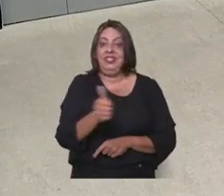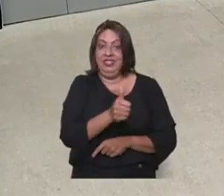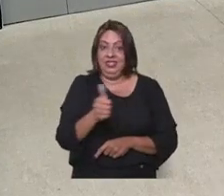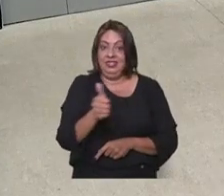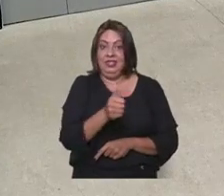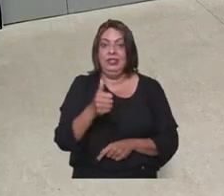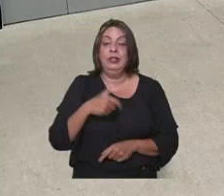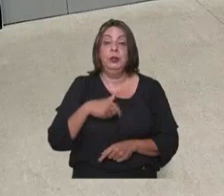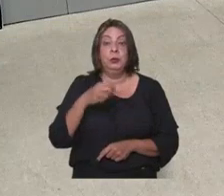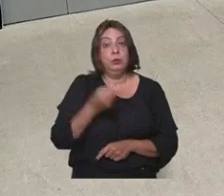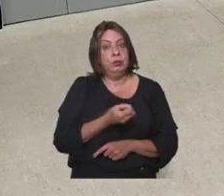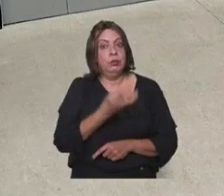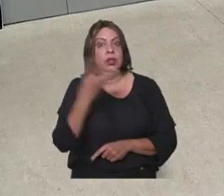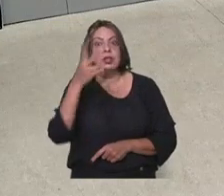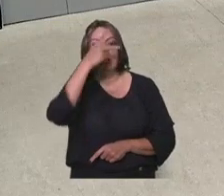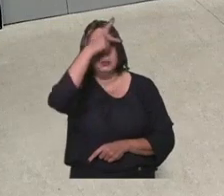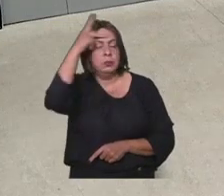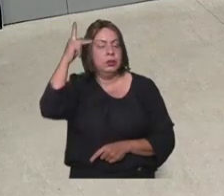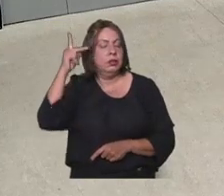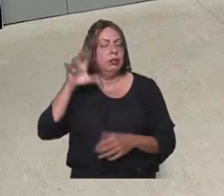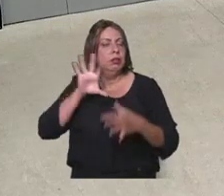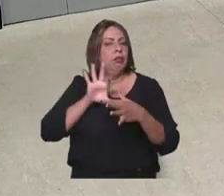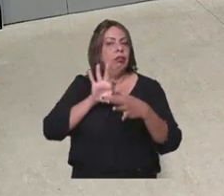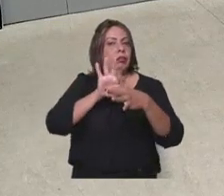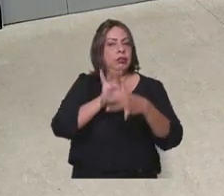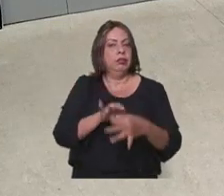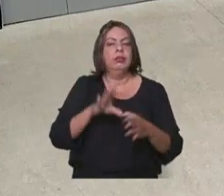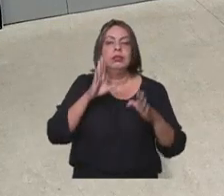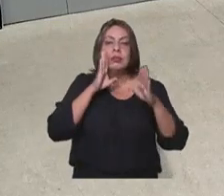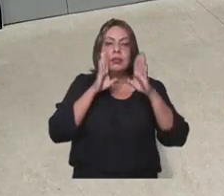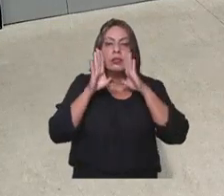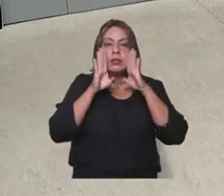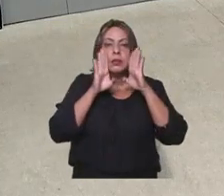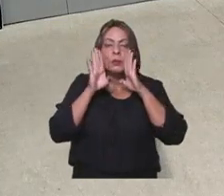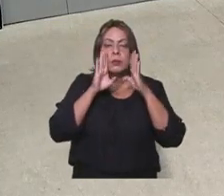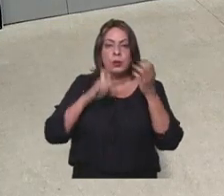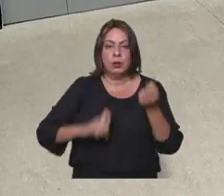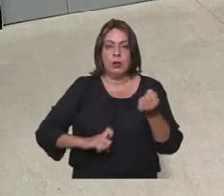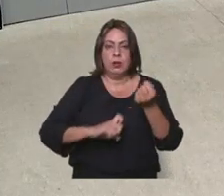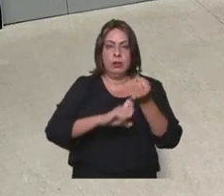Muita gente sintonizada aqui no Facebook do Caju Cap,